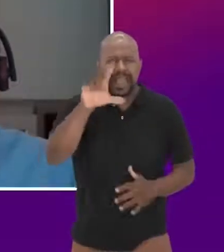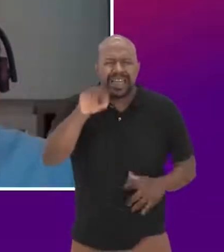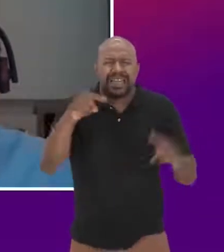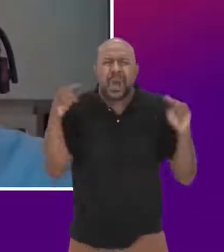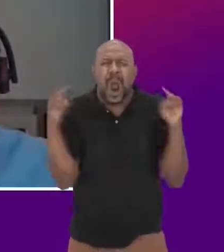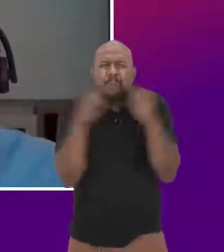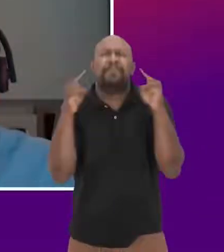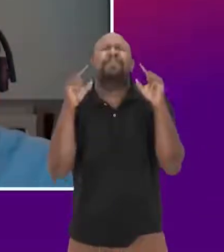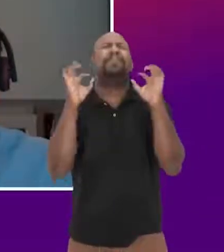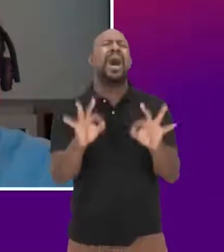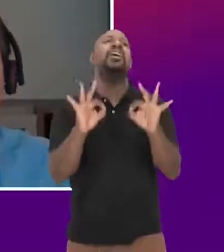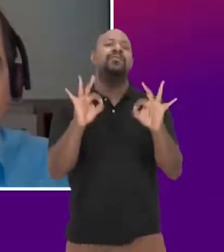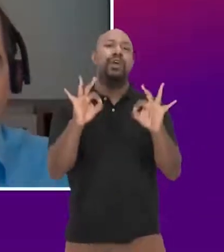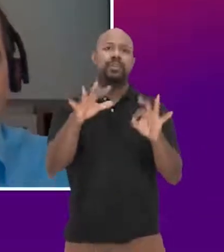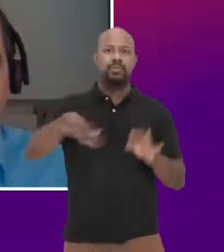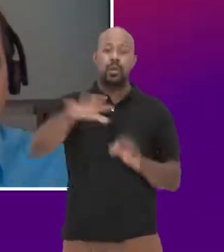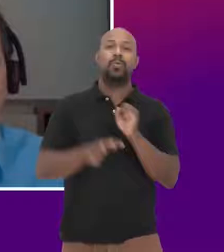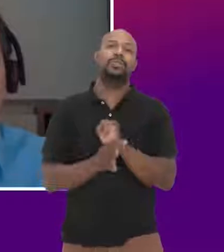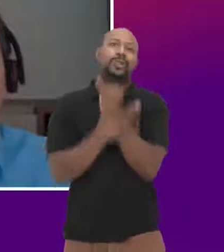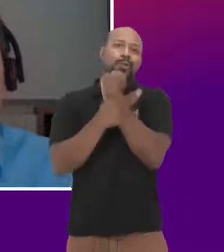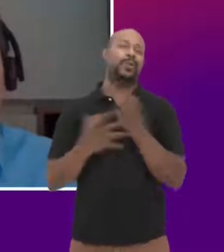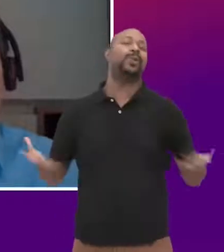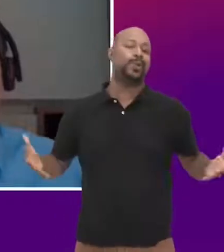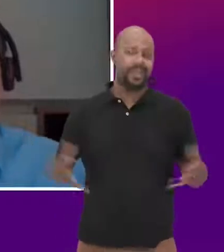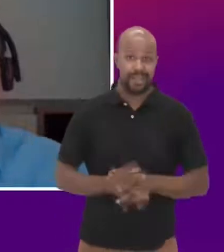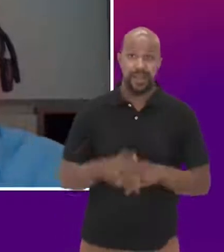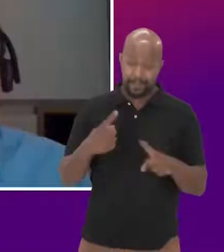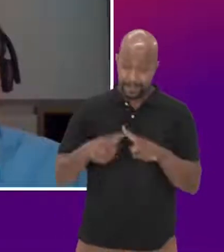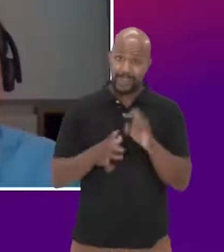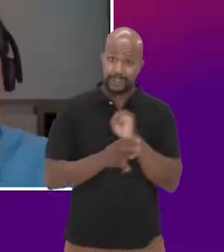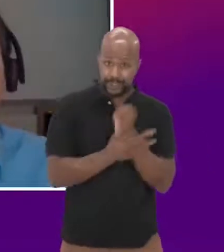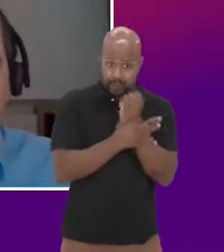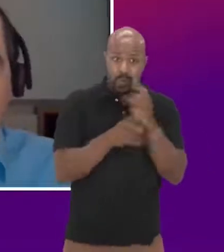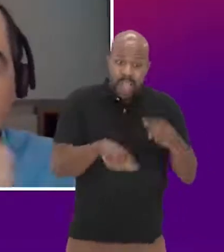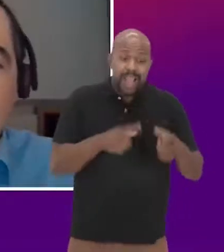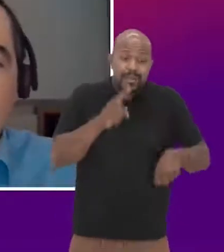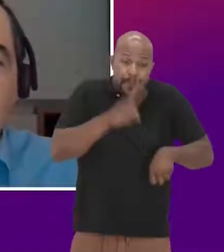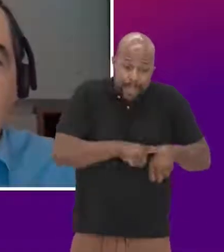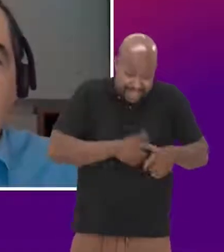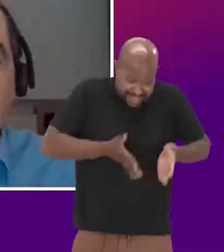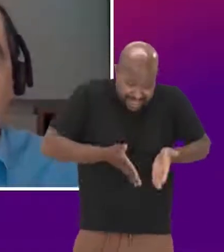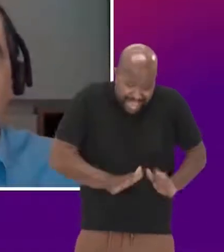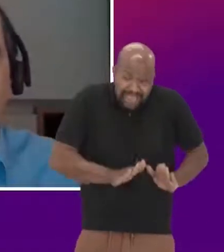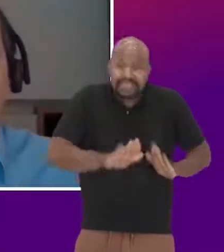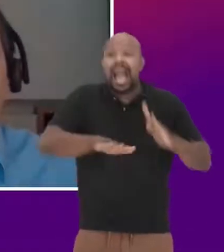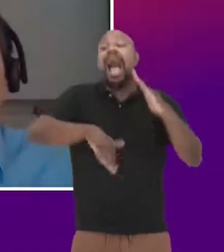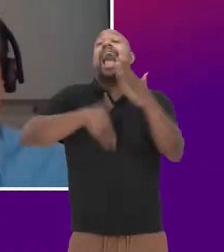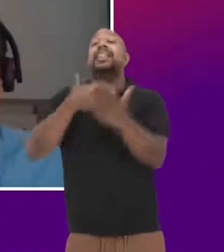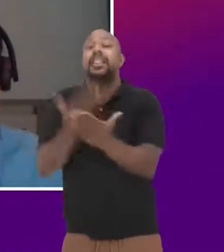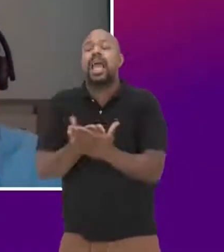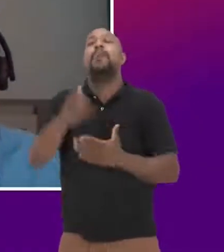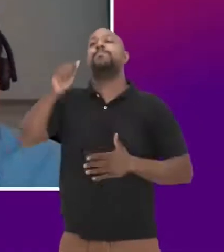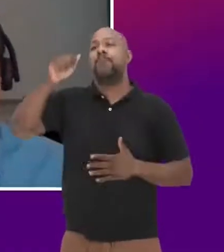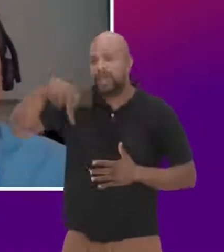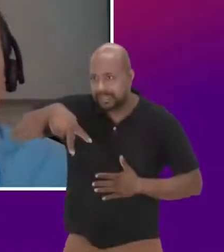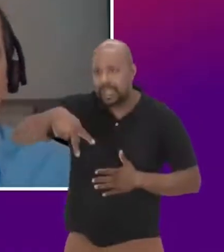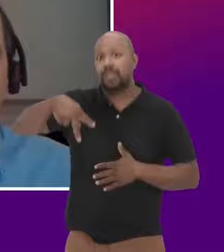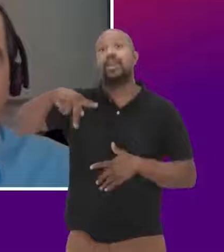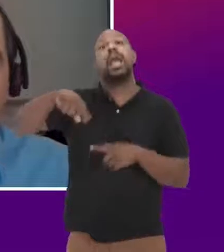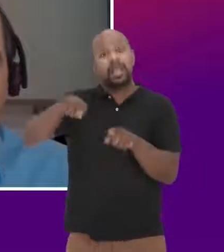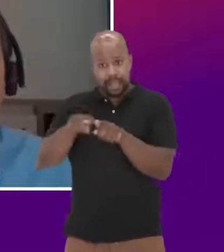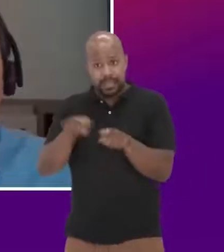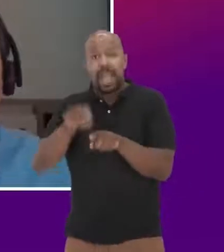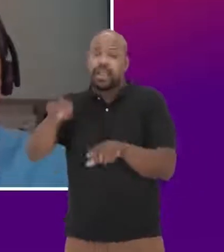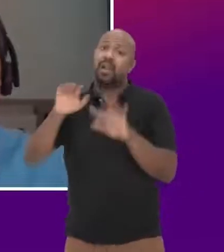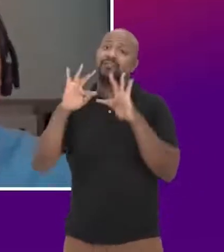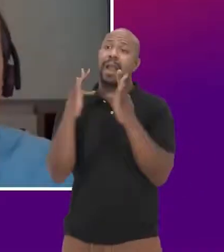combina perfeitamente com seguro. Seguro está desde o nascimento até a aposentadoria, até